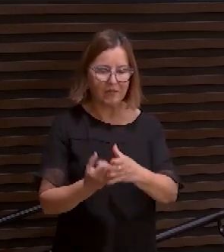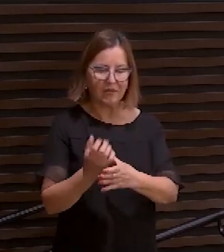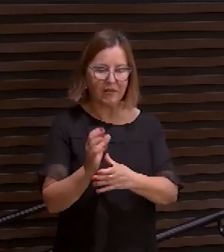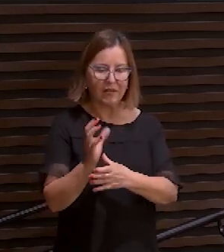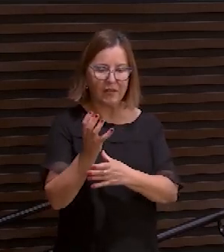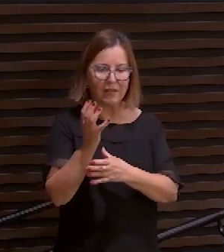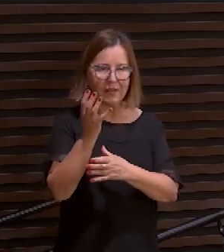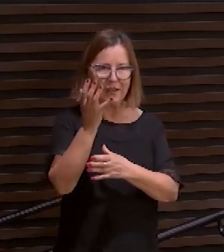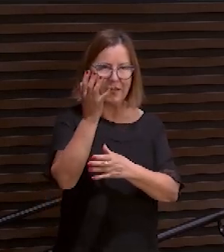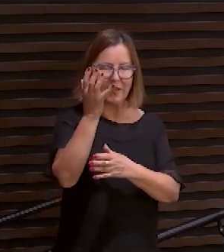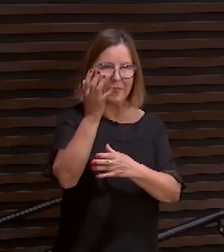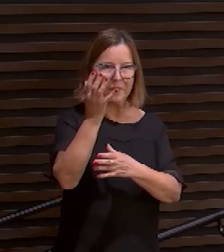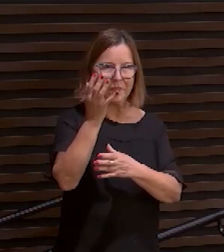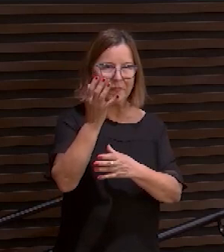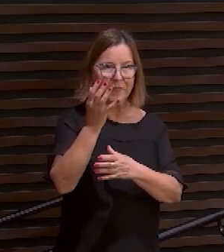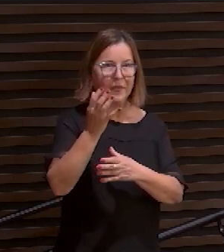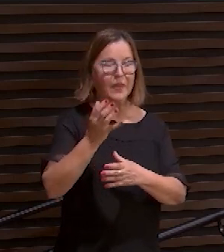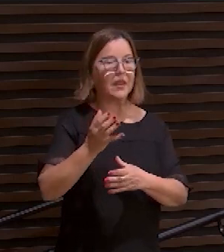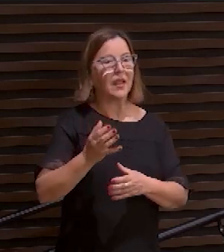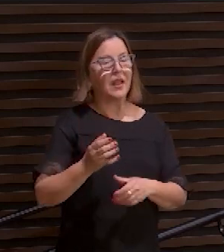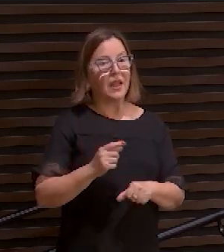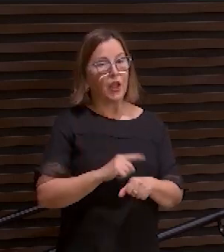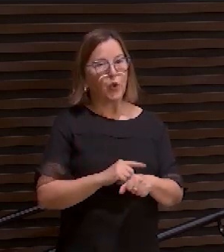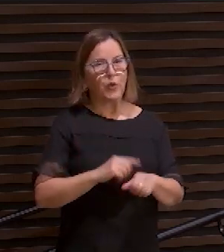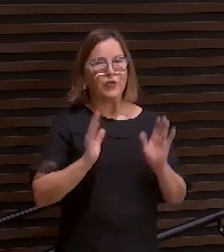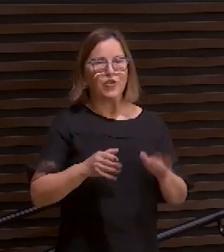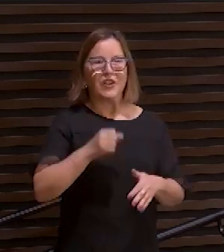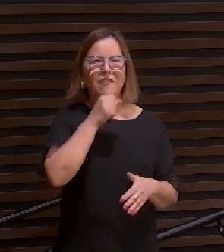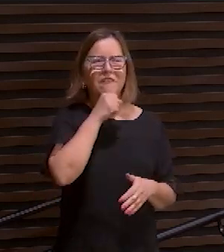E agora ele já estava velho, idoso.